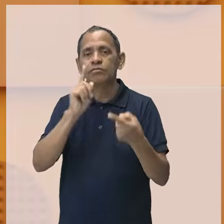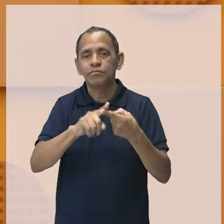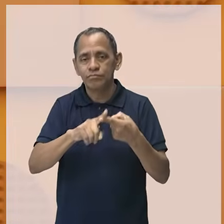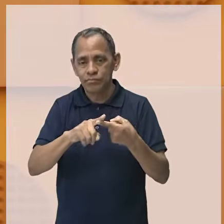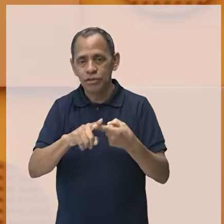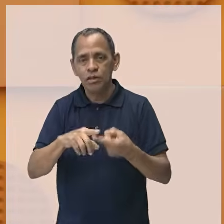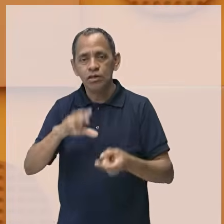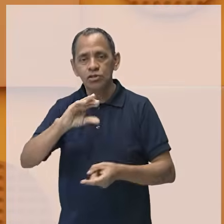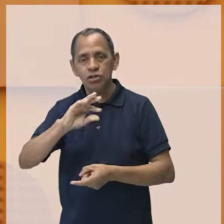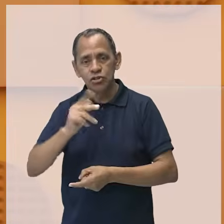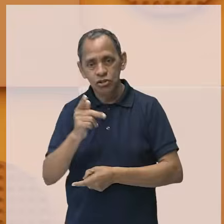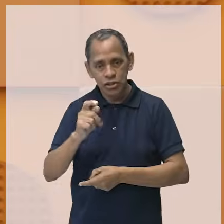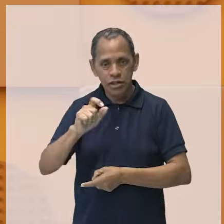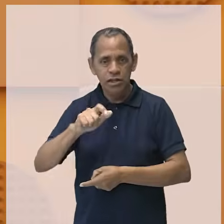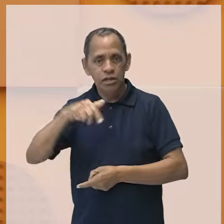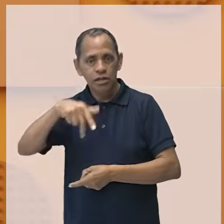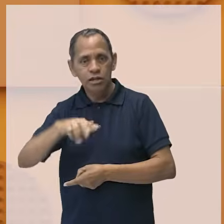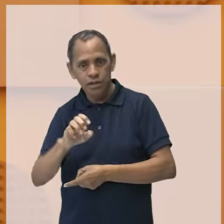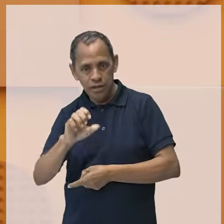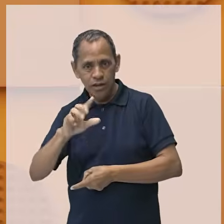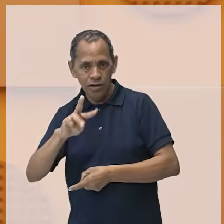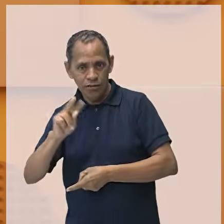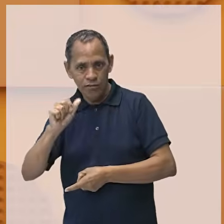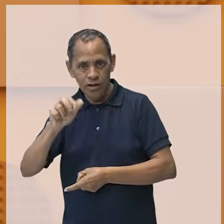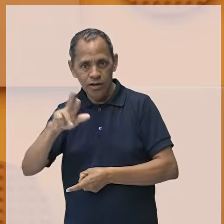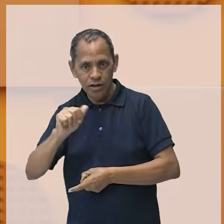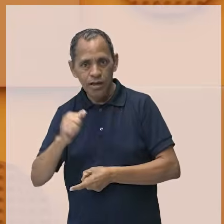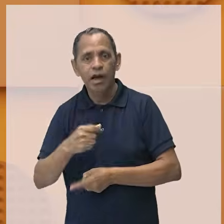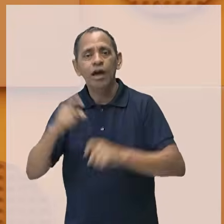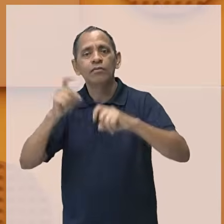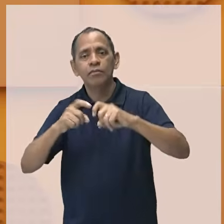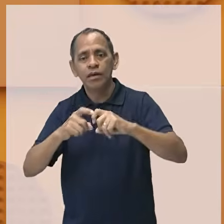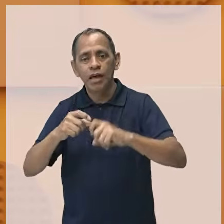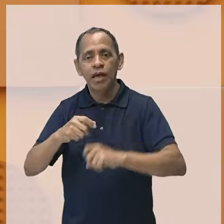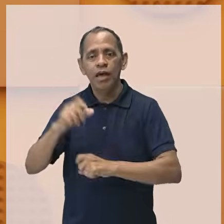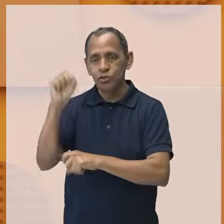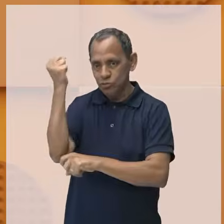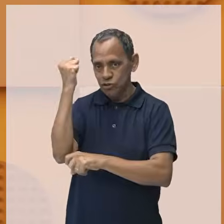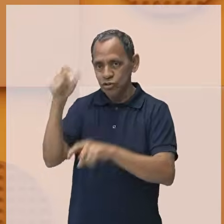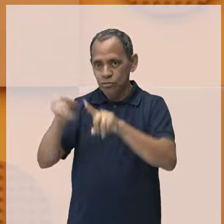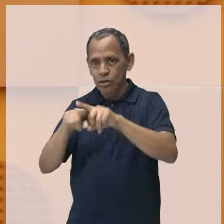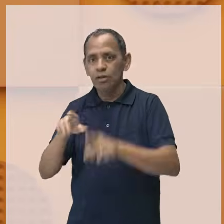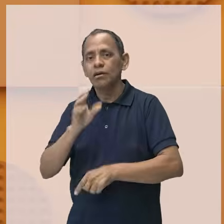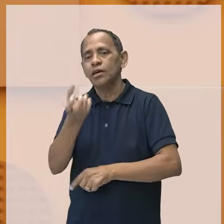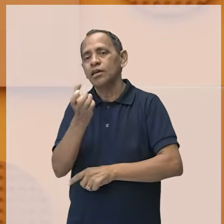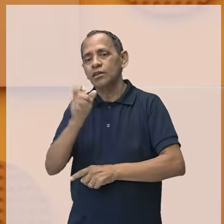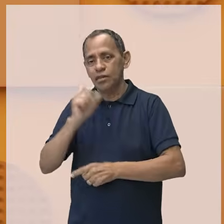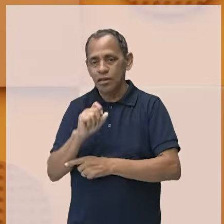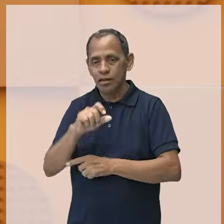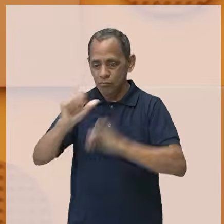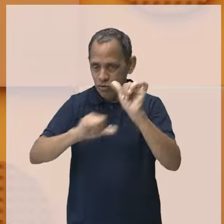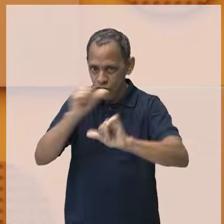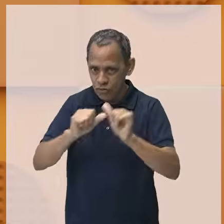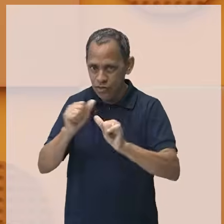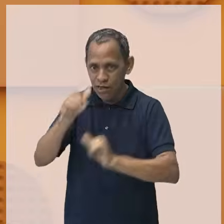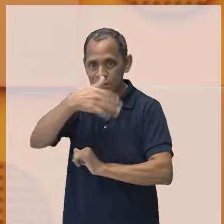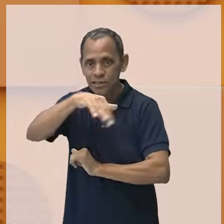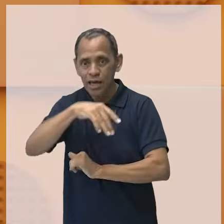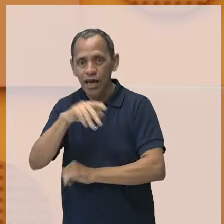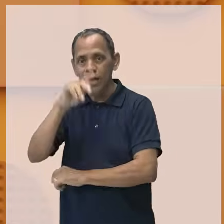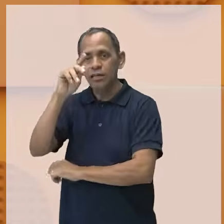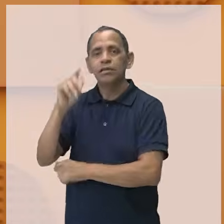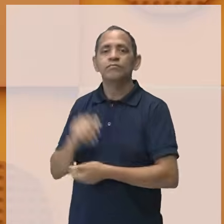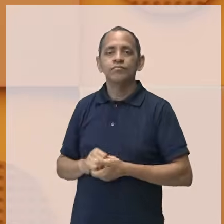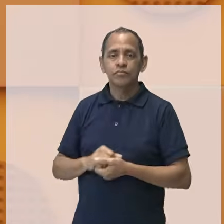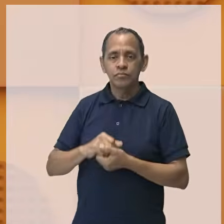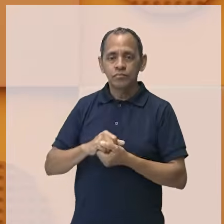outras pessoas revolucionárias, dentre eles o Che Guevara, que era um médico argentino, mas também ele era revolucionário. Ele queria